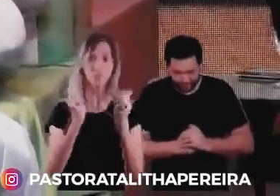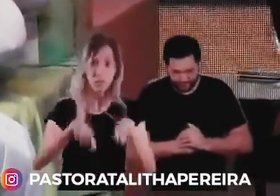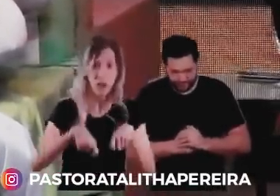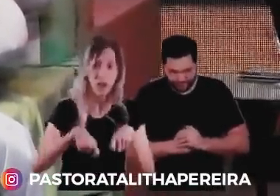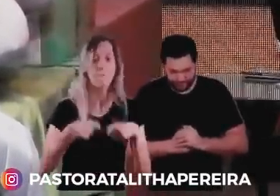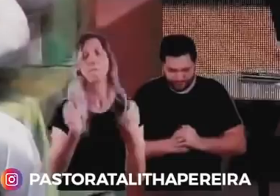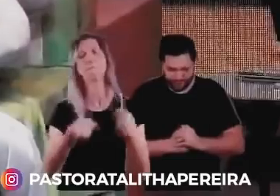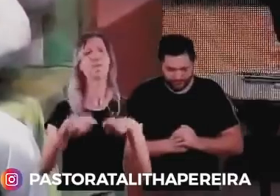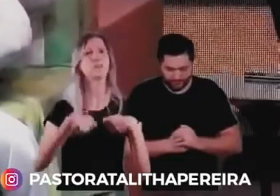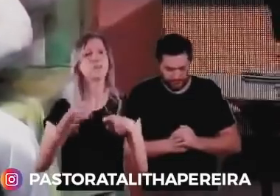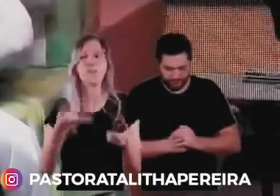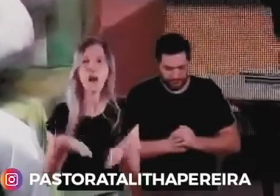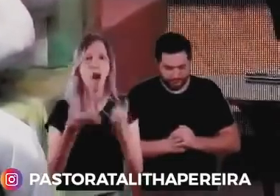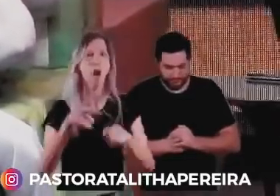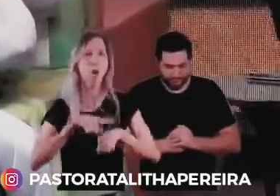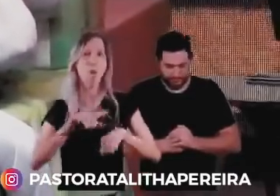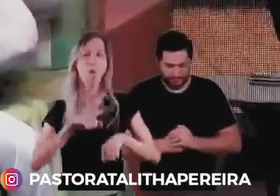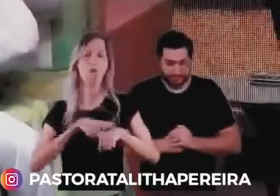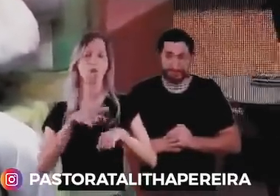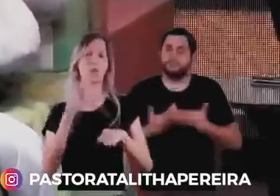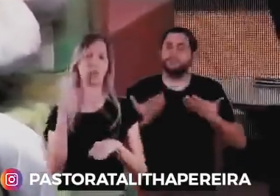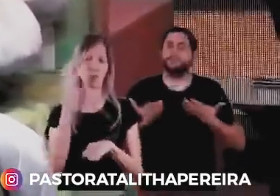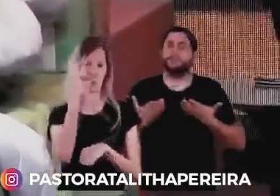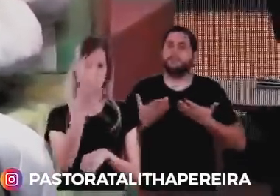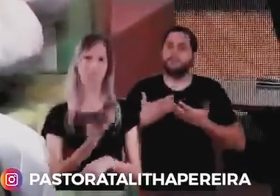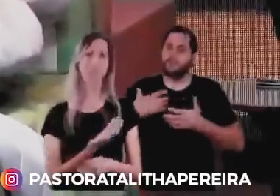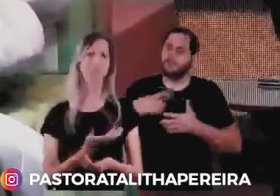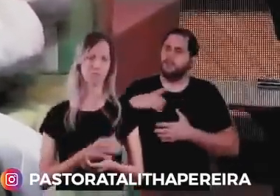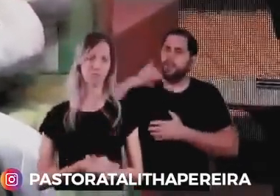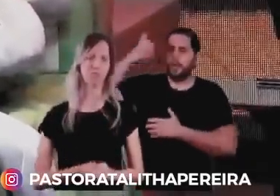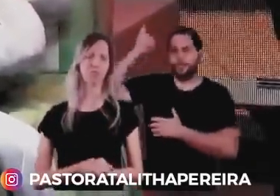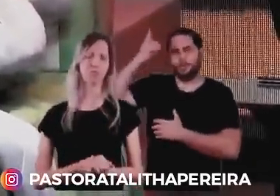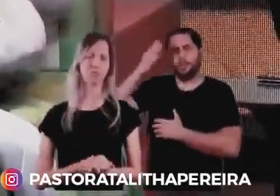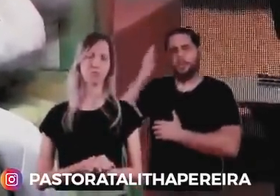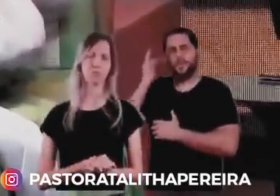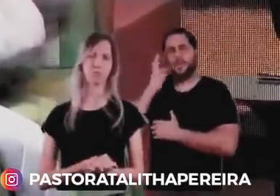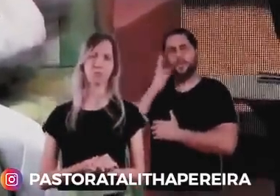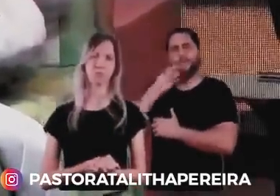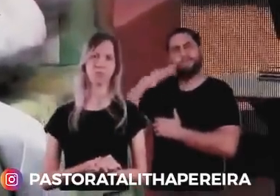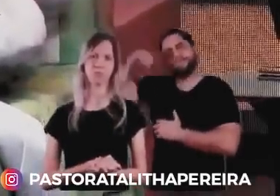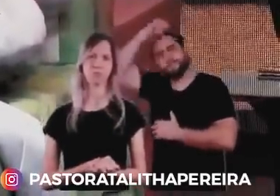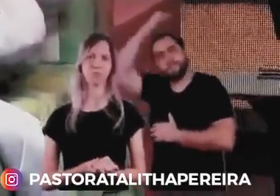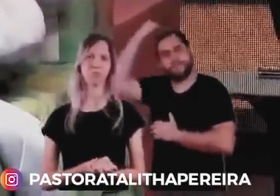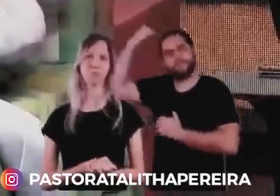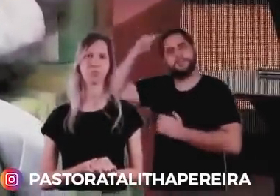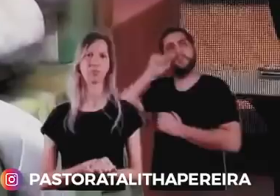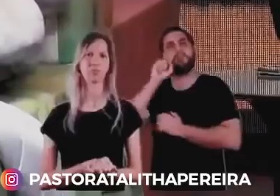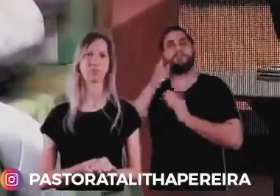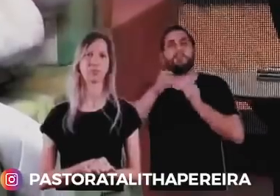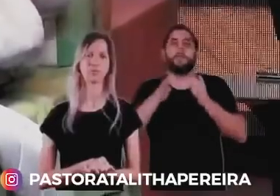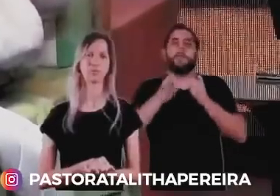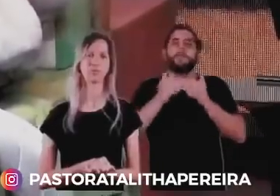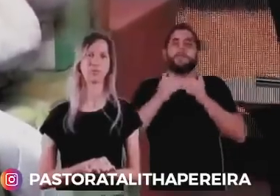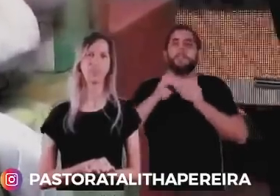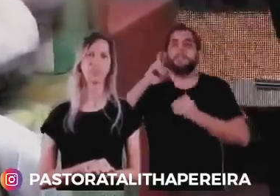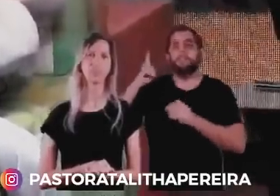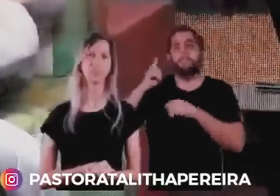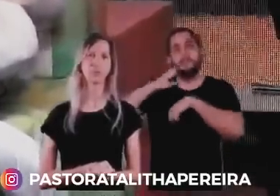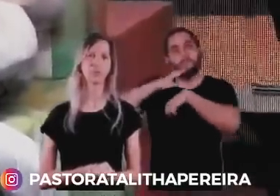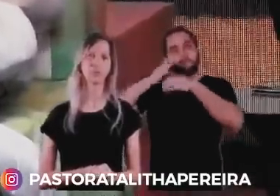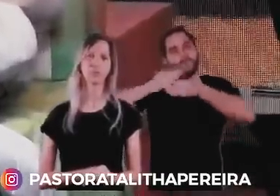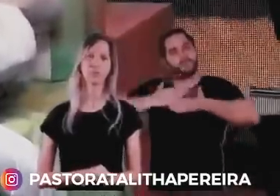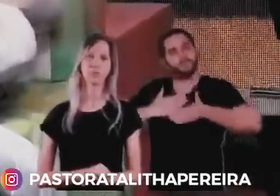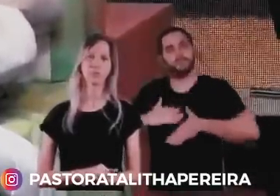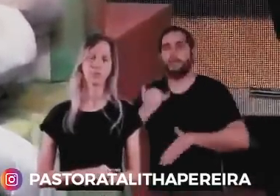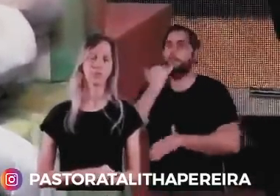ser resolvido, vá lá e resolva. Os frutos do Espírito Santo, você pedindo a Deus, é mansidão, perdão, amor,